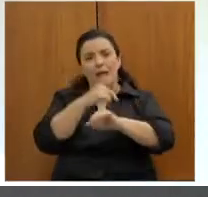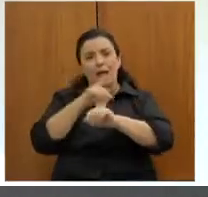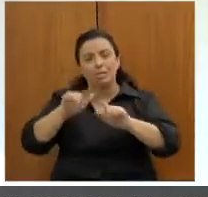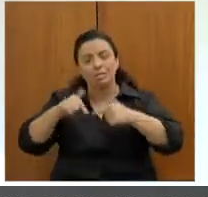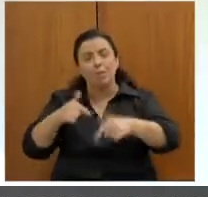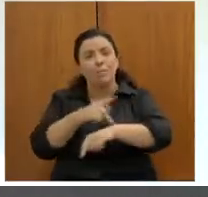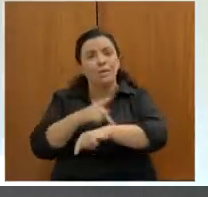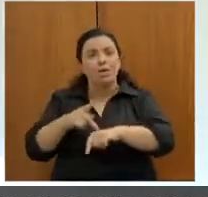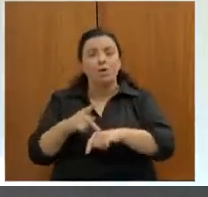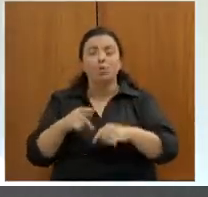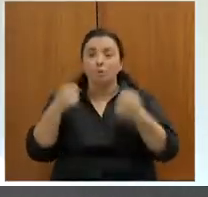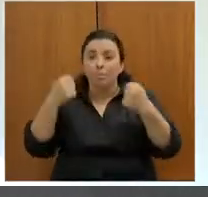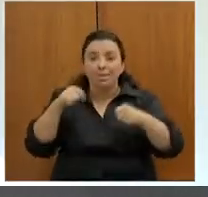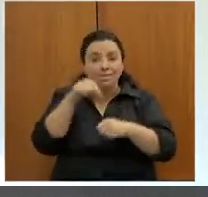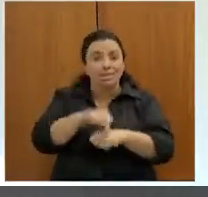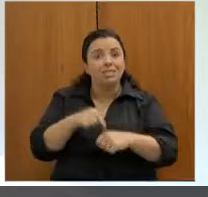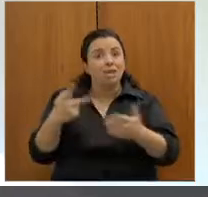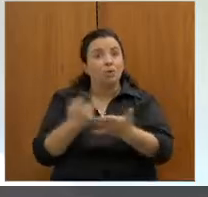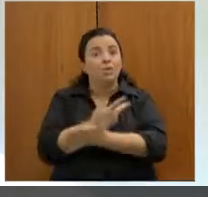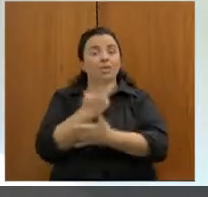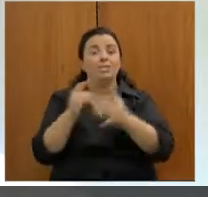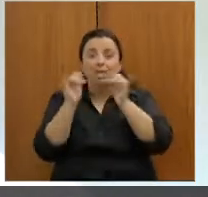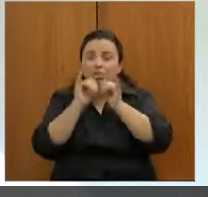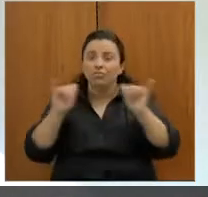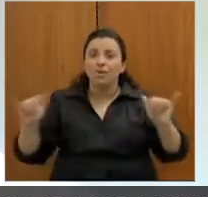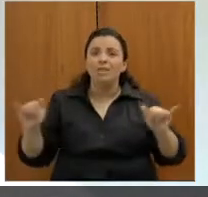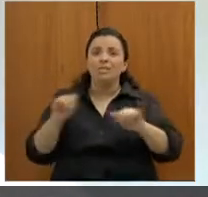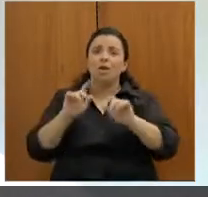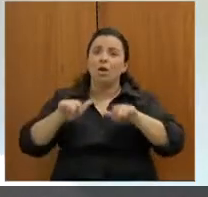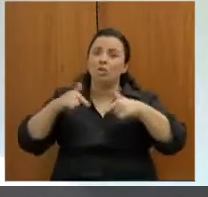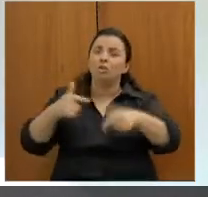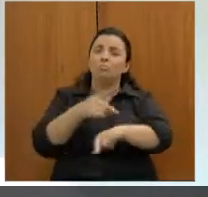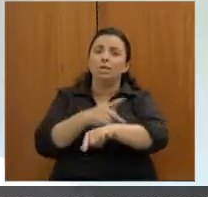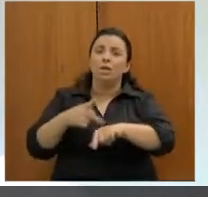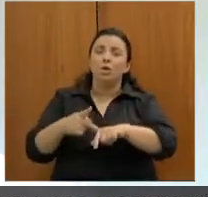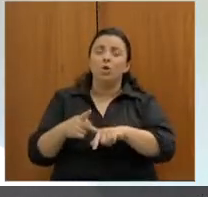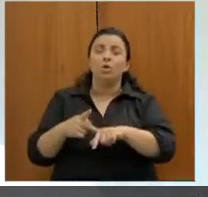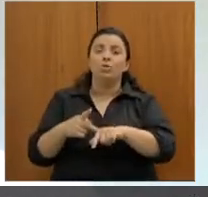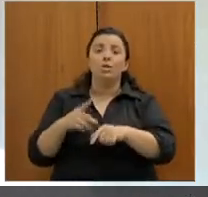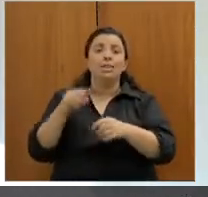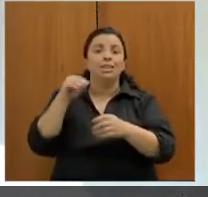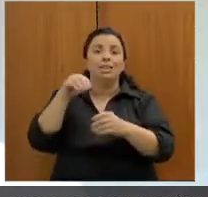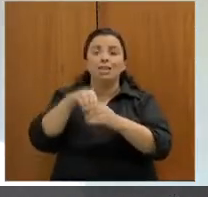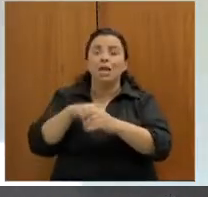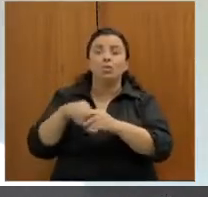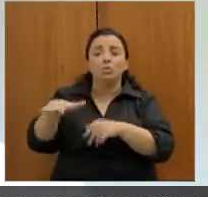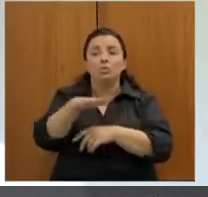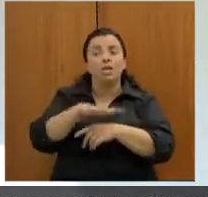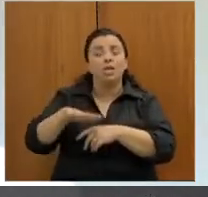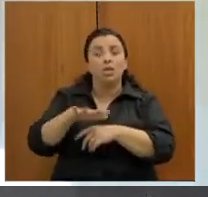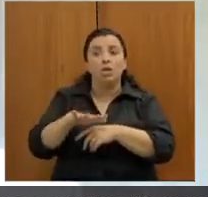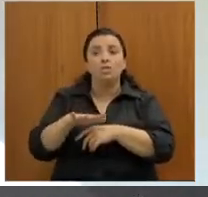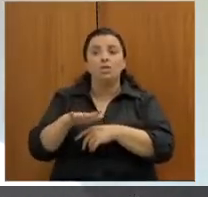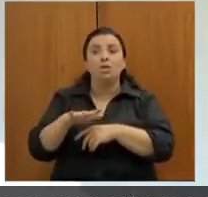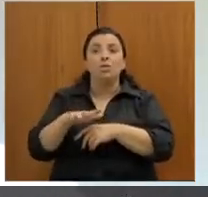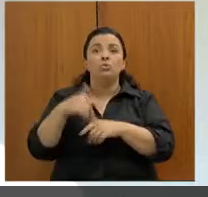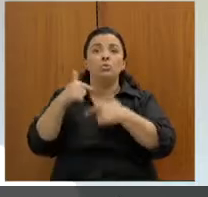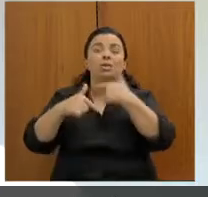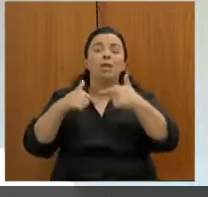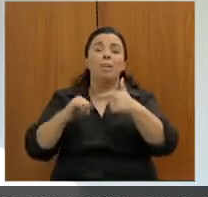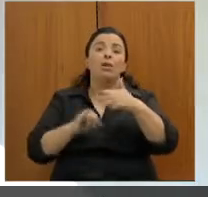balanço do que é a Lei Maria da Penha hoje com Os territórios informais as feministas contra as mulheres negras